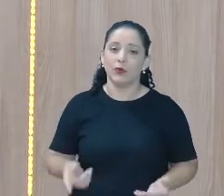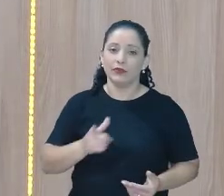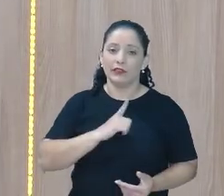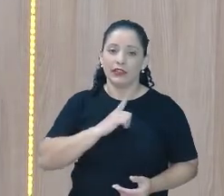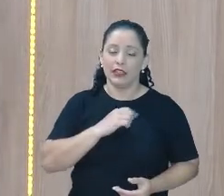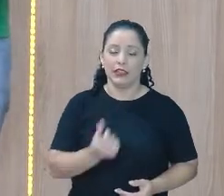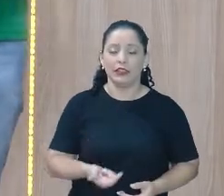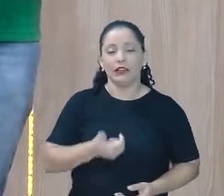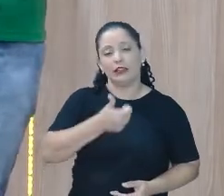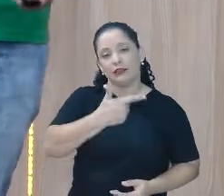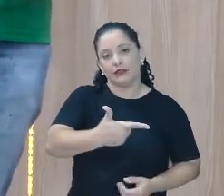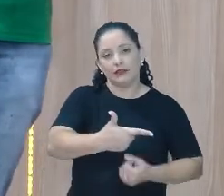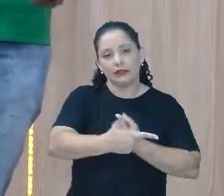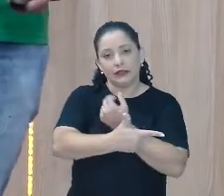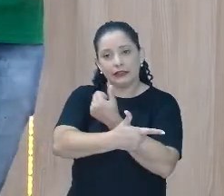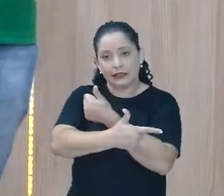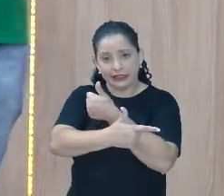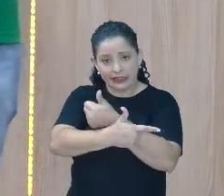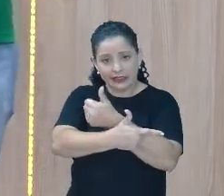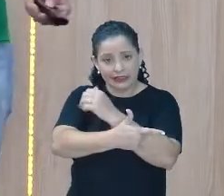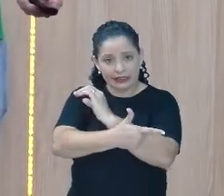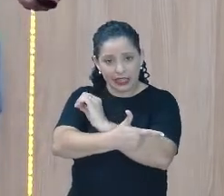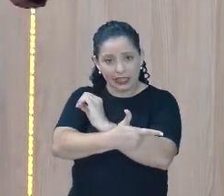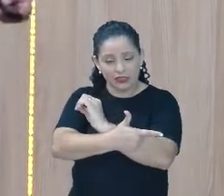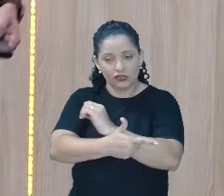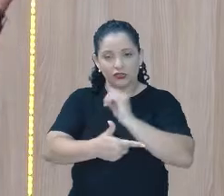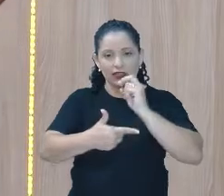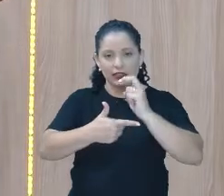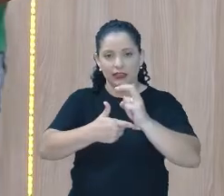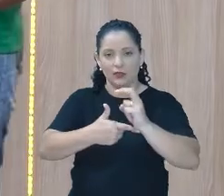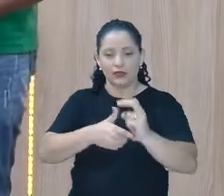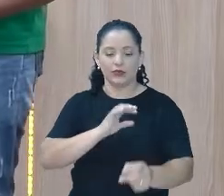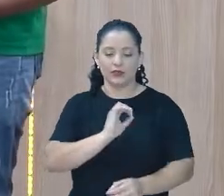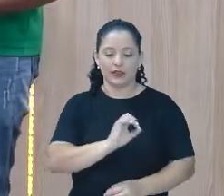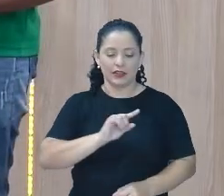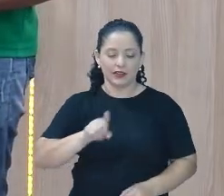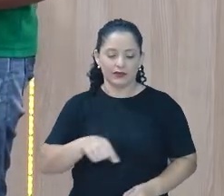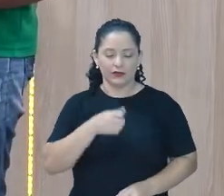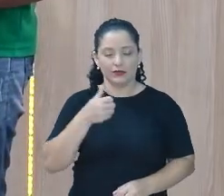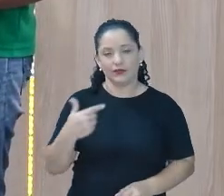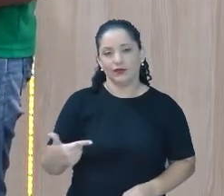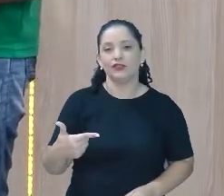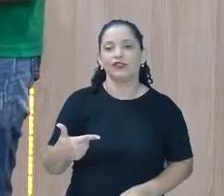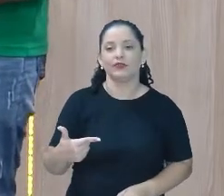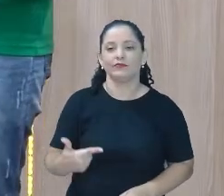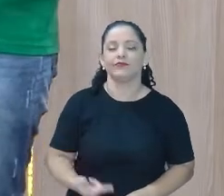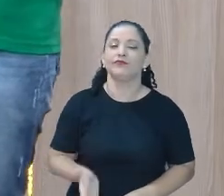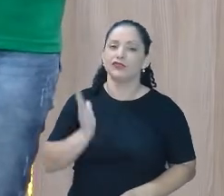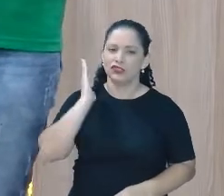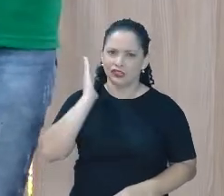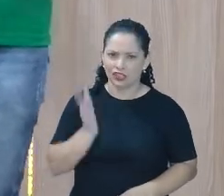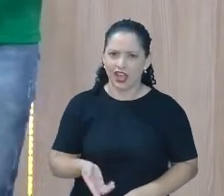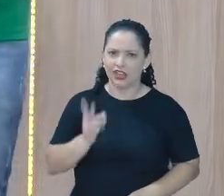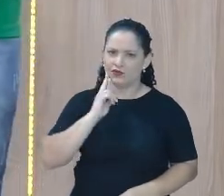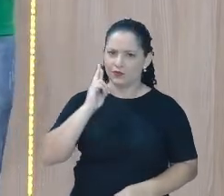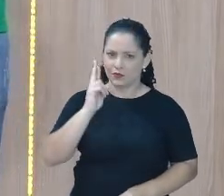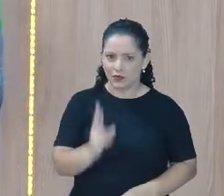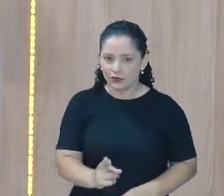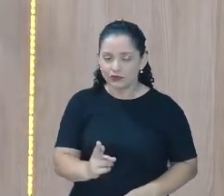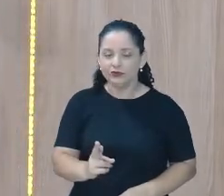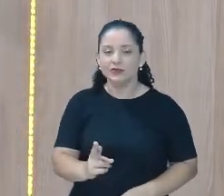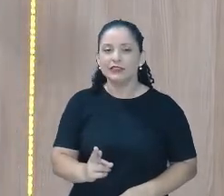5, vai dar igual a 0,2, certo? Então, eu efetuei a divisão de 1 por